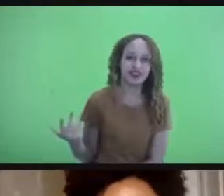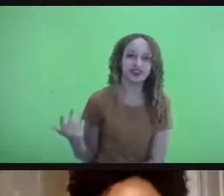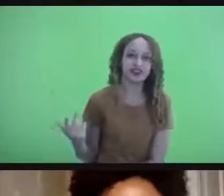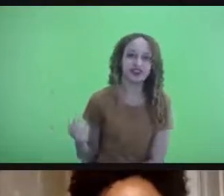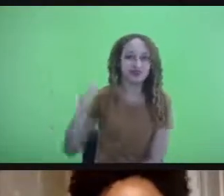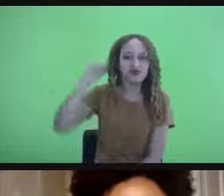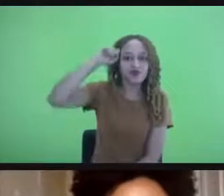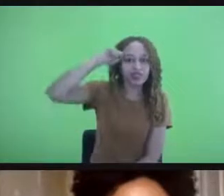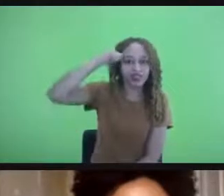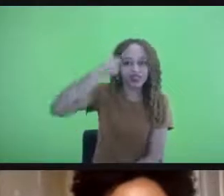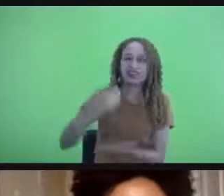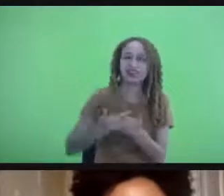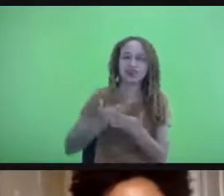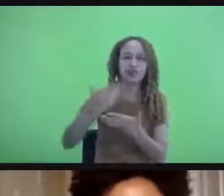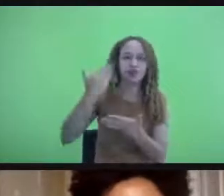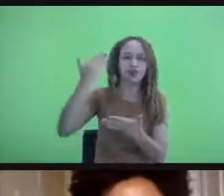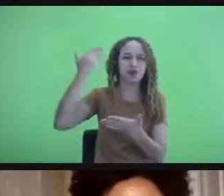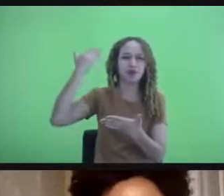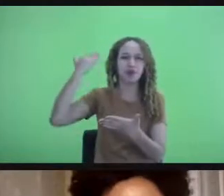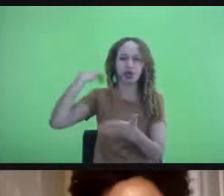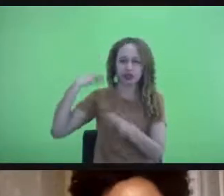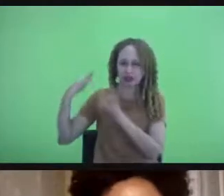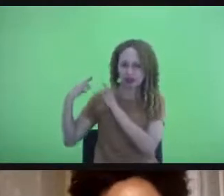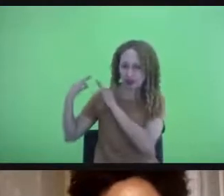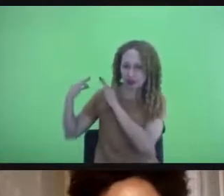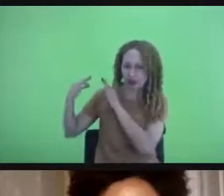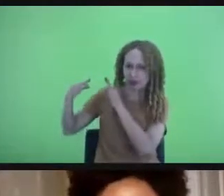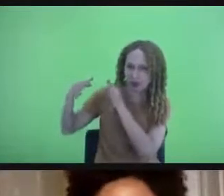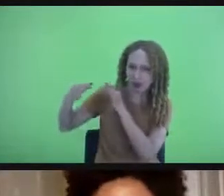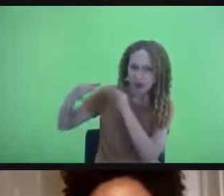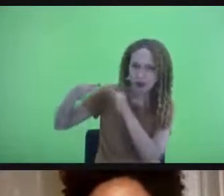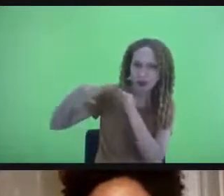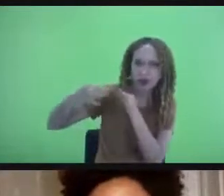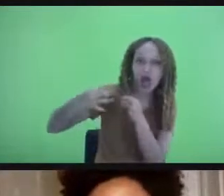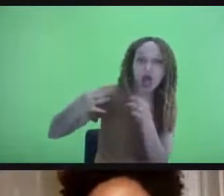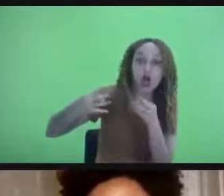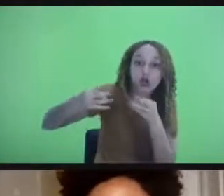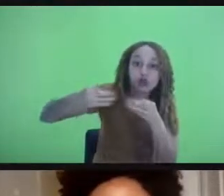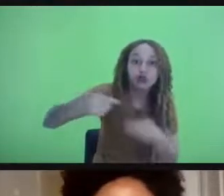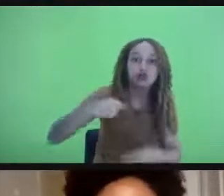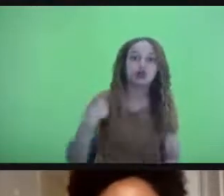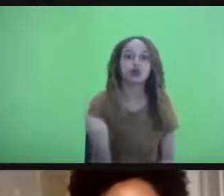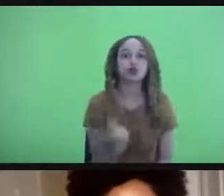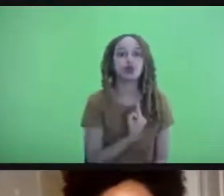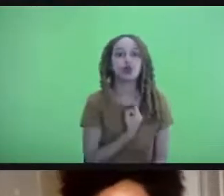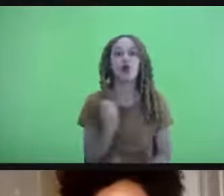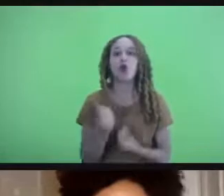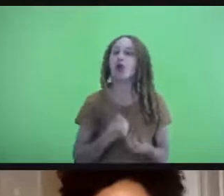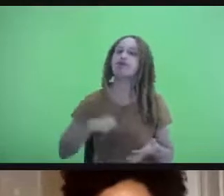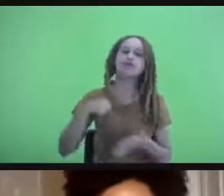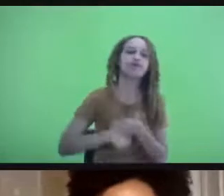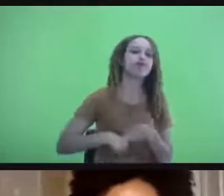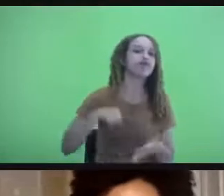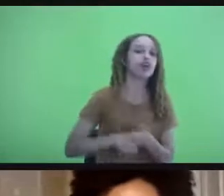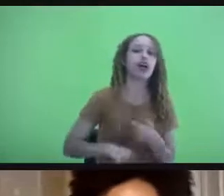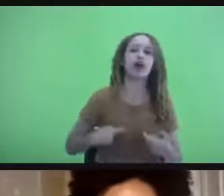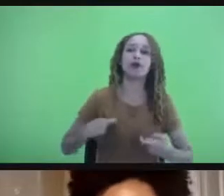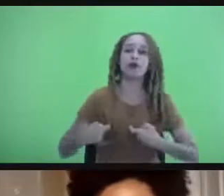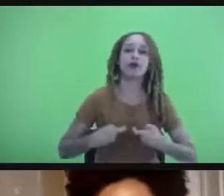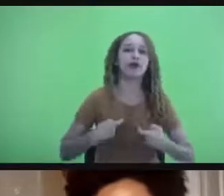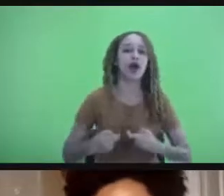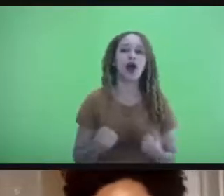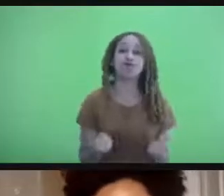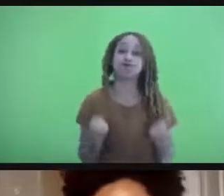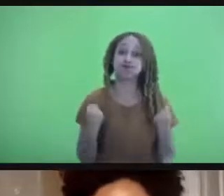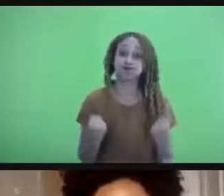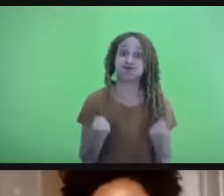antecederam pautaram um caminho para a gente, né? Consolidaram um caminho para a gente através de uma luta muito intensa, e